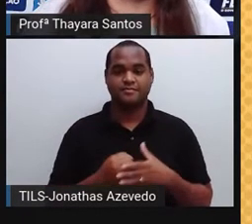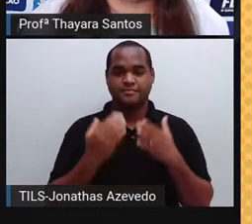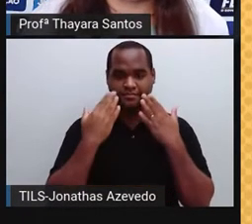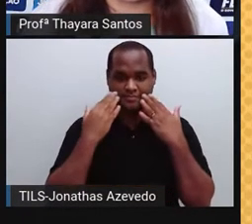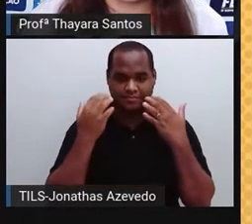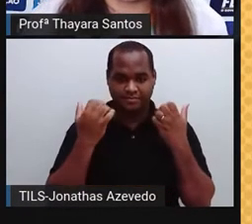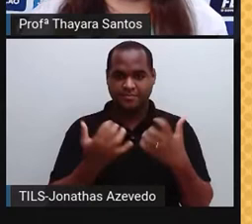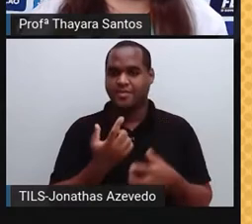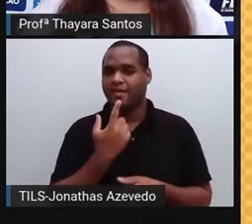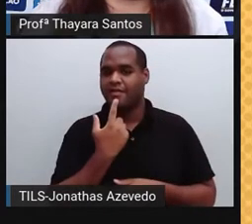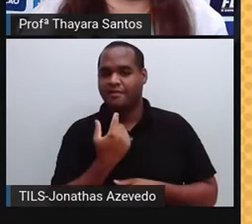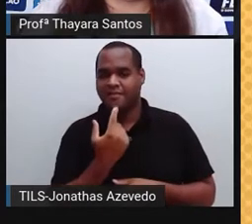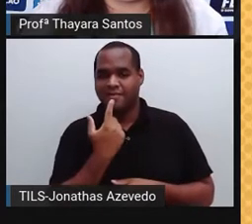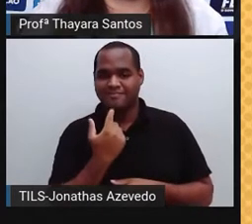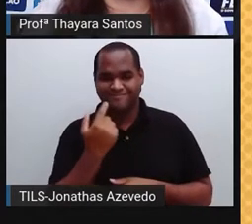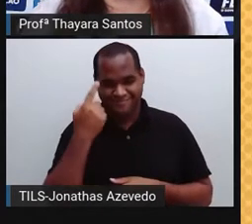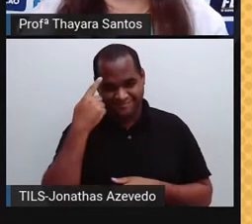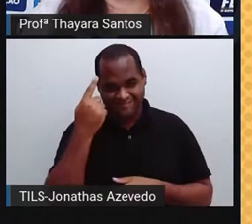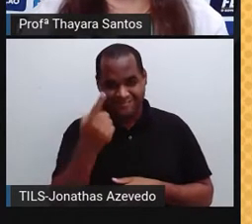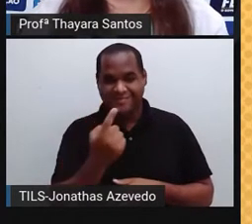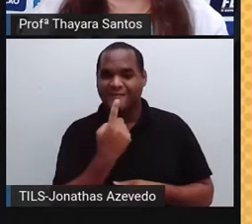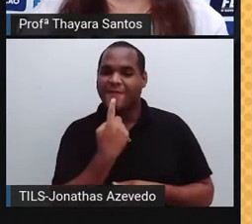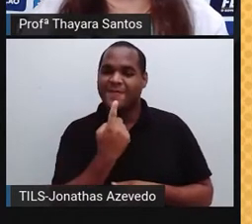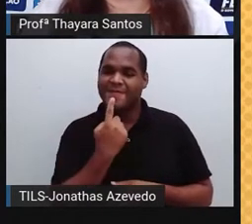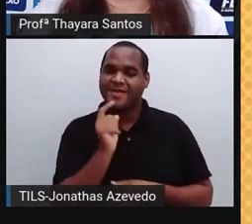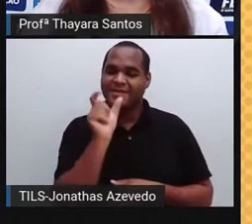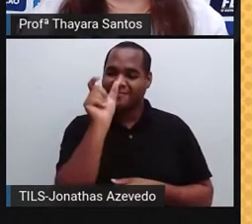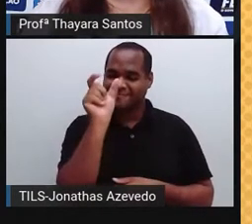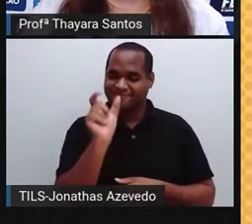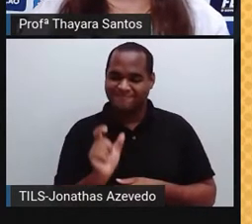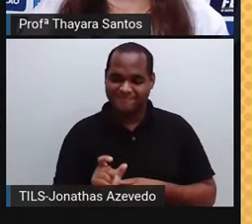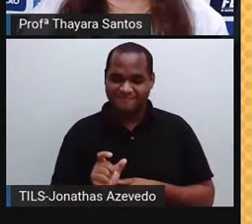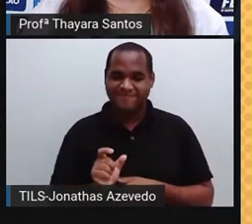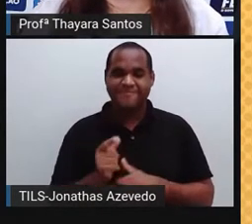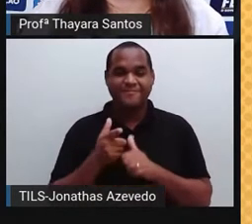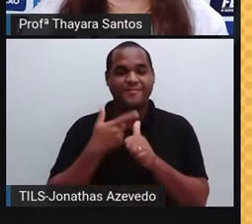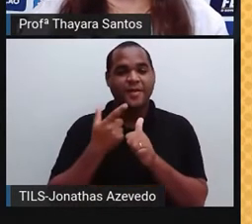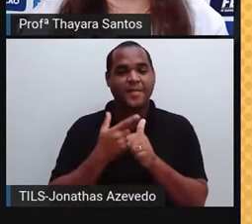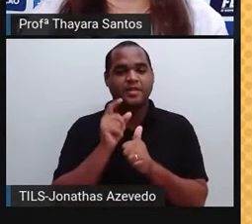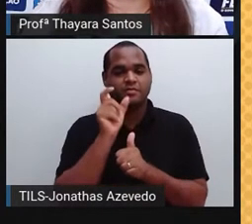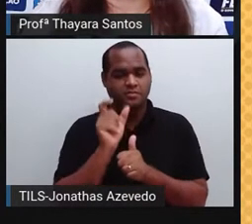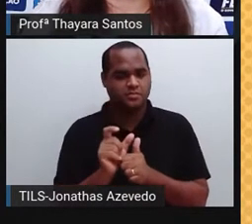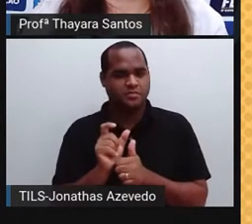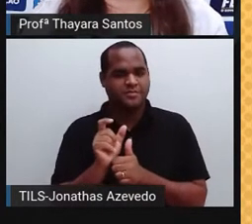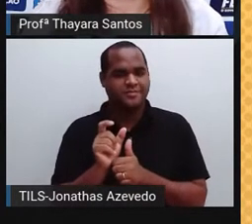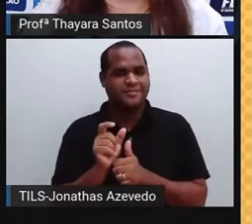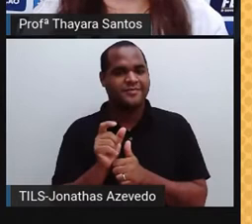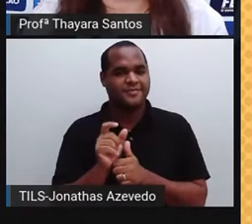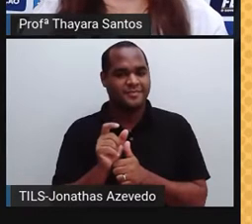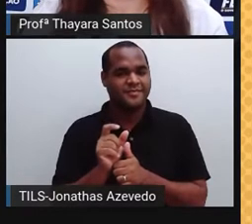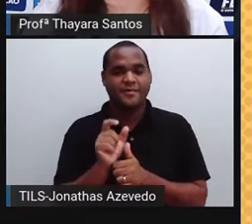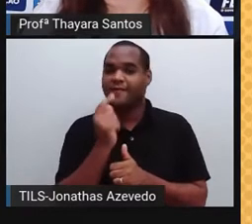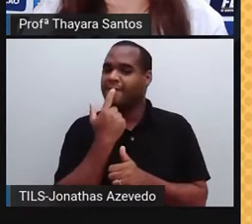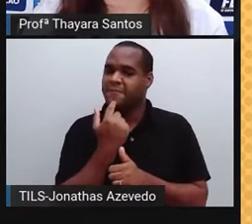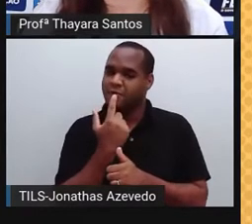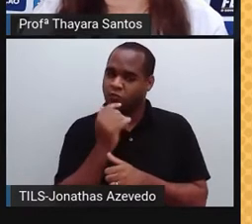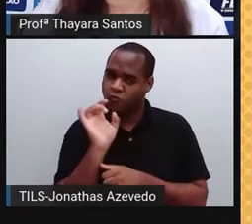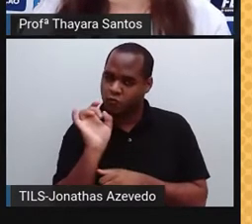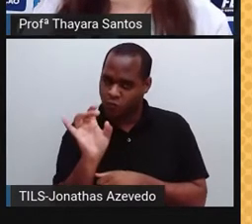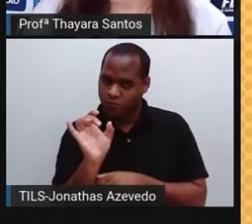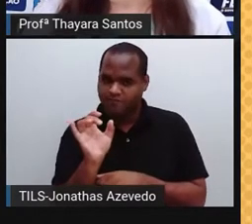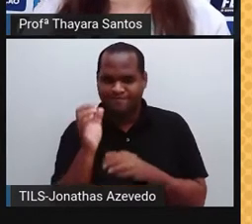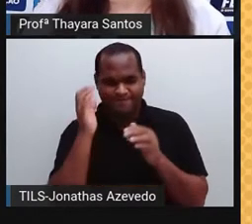cor vermelha, esses aqui, ó, nessa primeira coluna. Menos hidrogênio, né? Todos os outros estão abaixo do